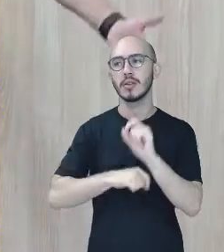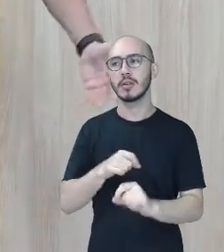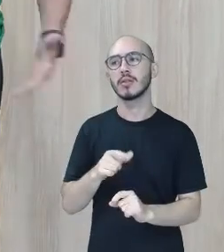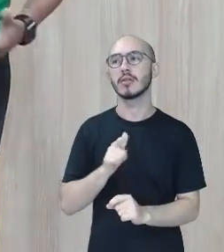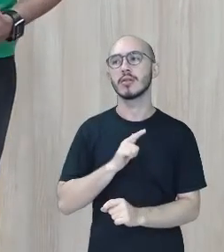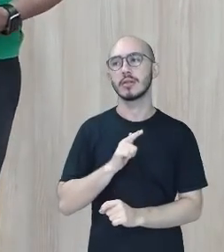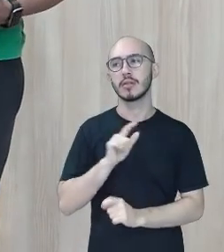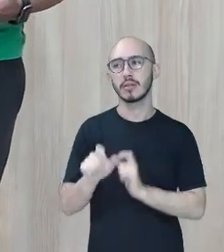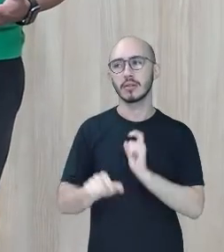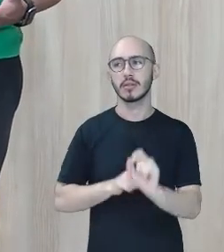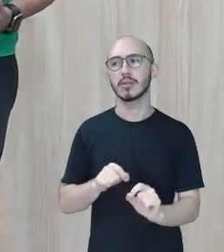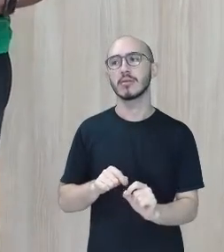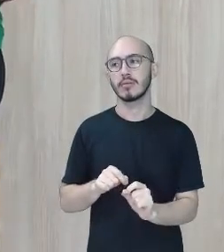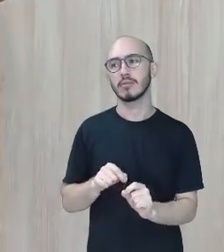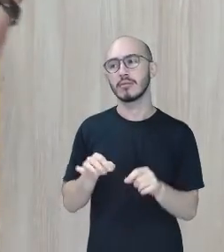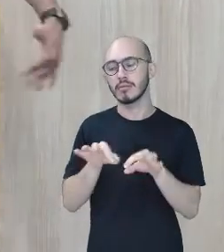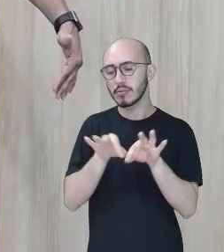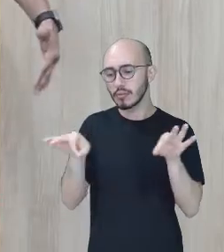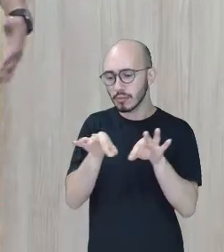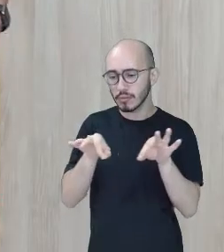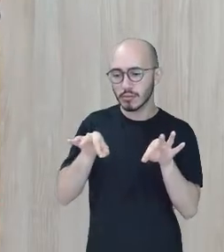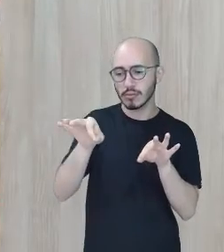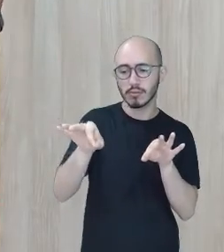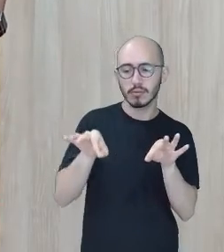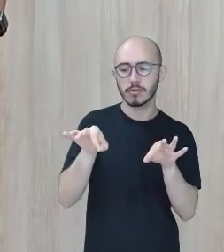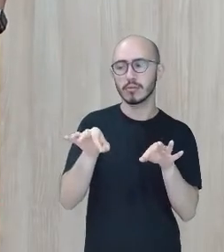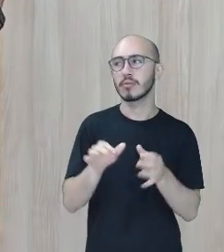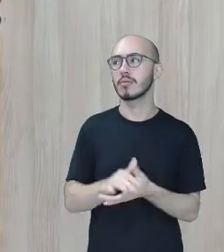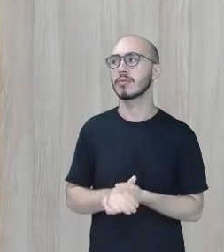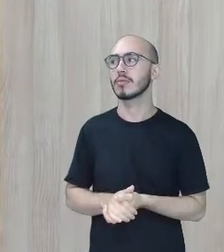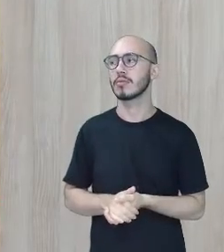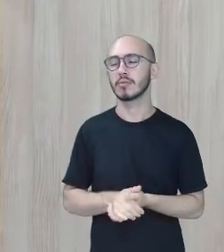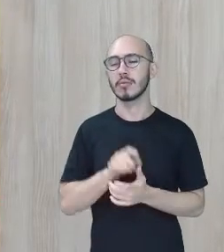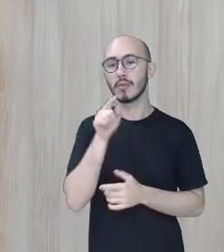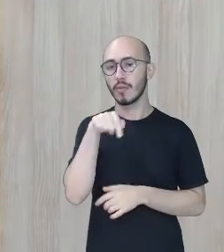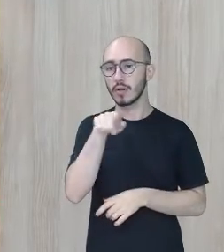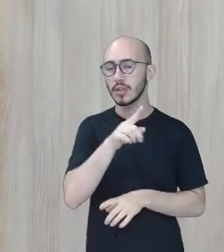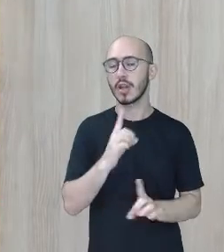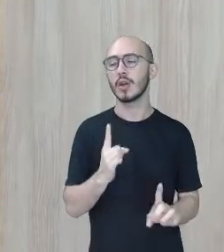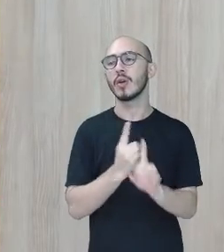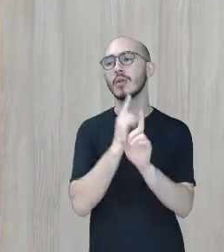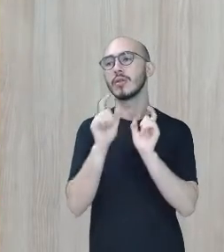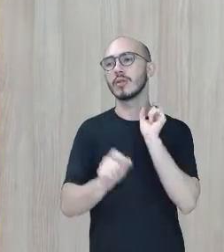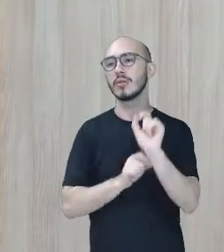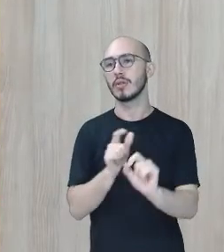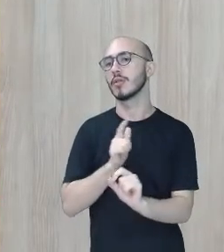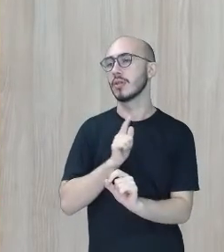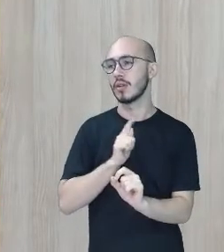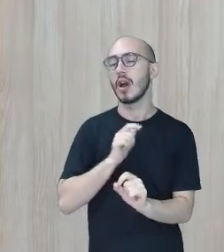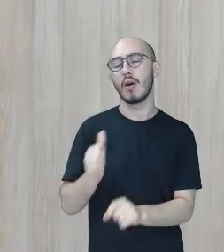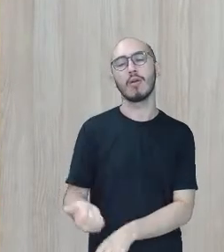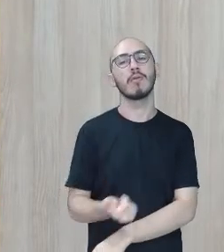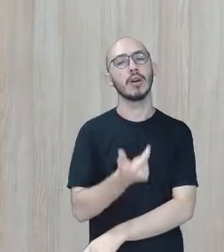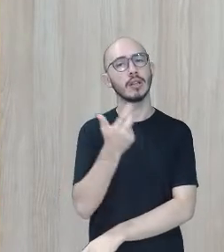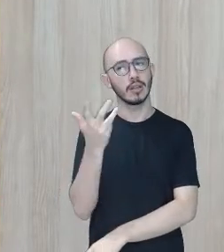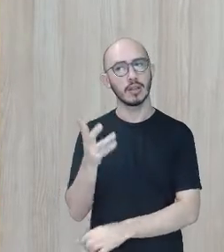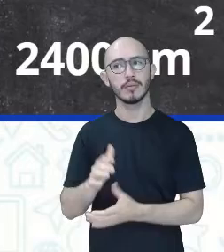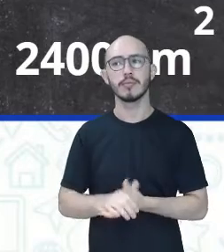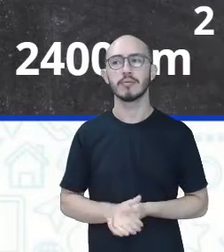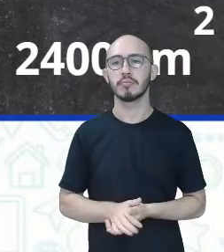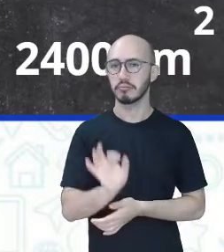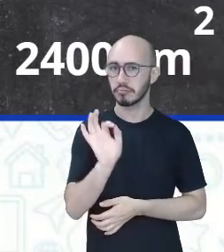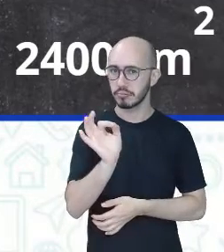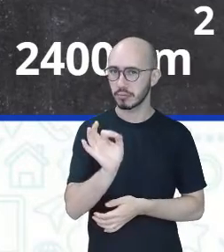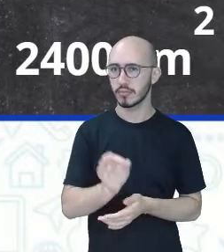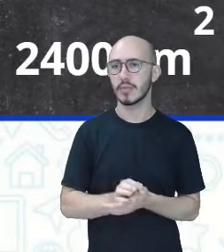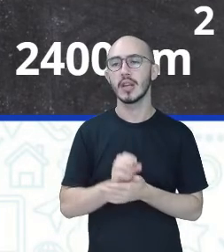da base e da altura, né, do comprimento e da largura, você encontra aí esse valorzinho aí dessa área,